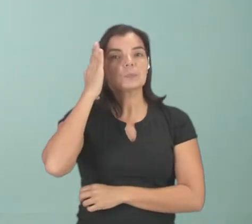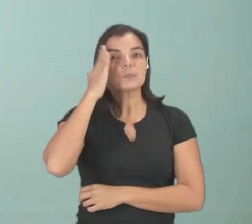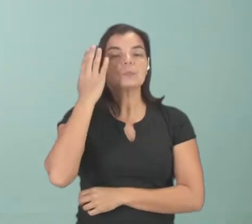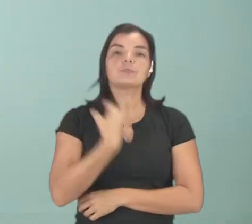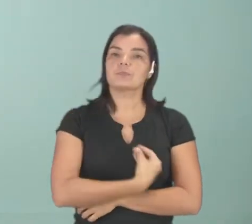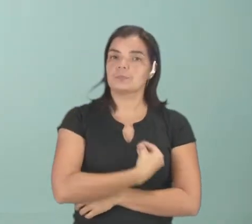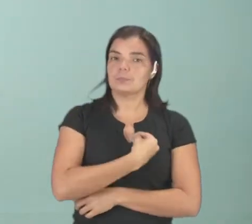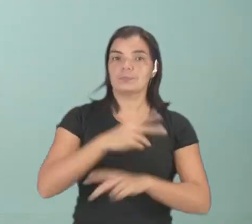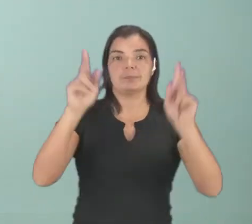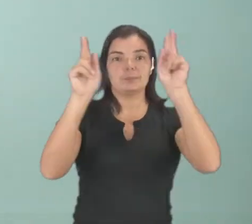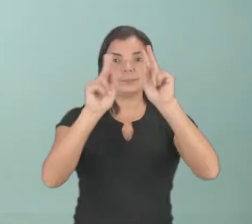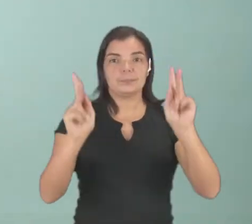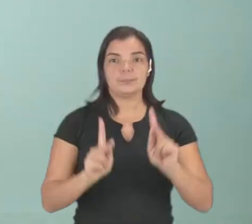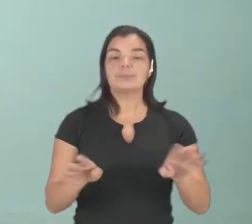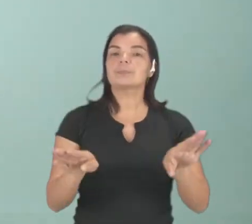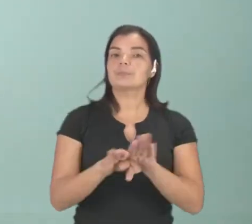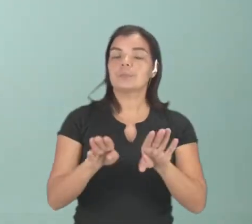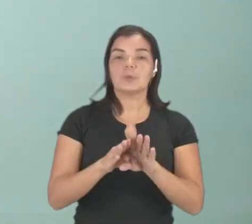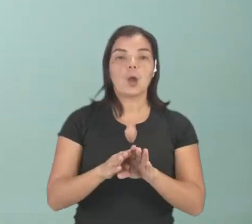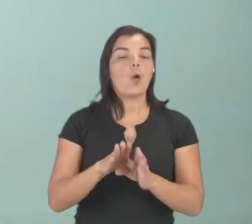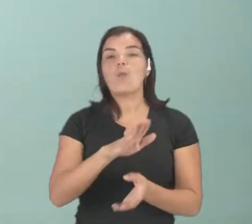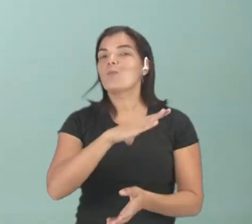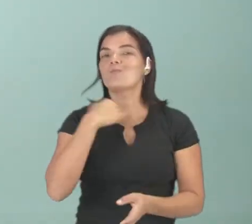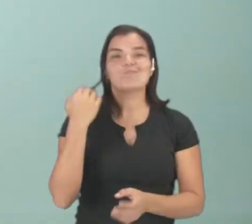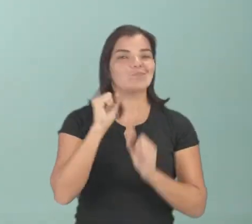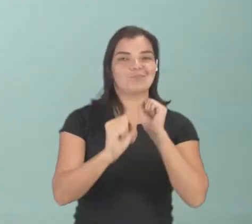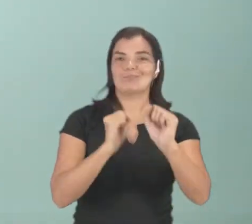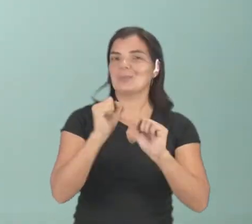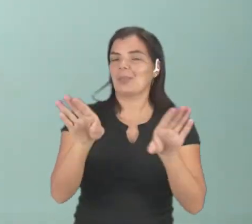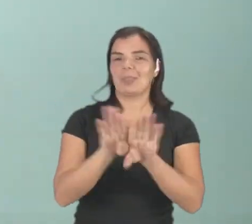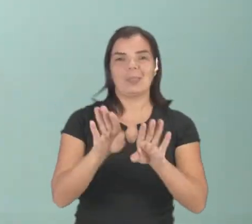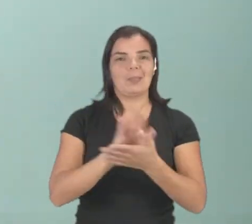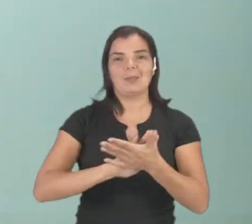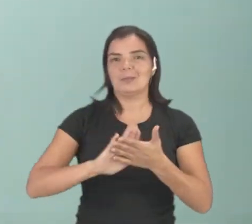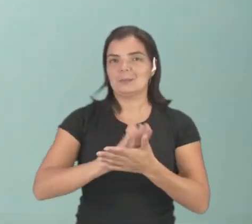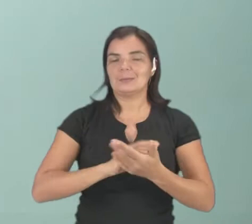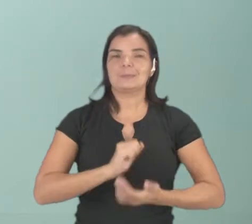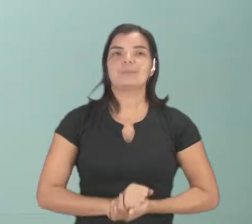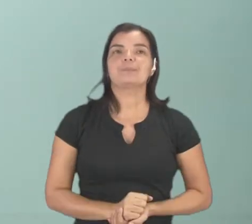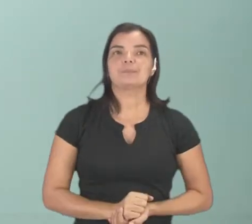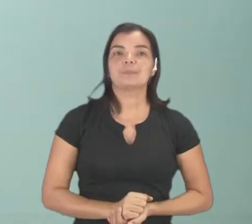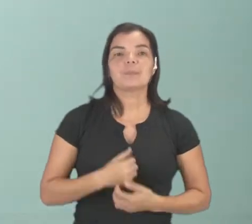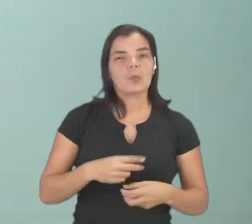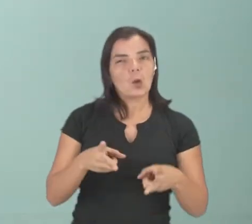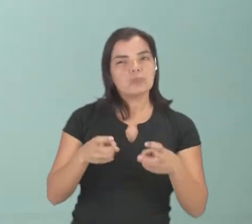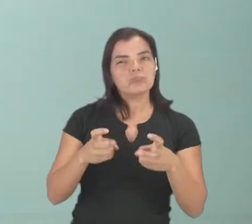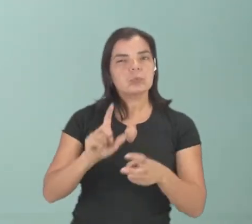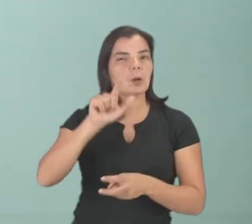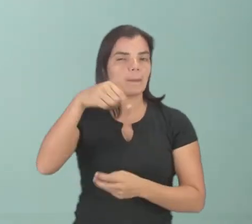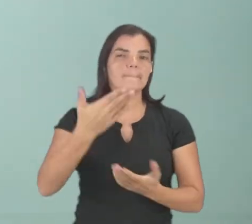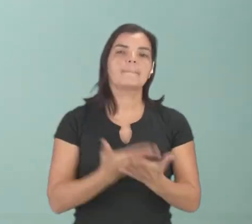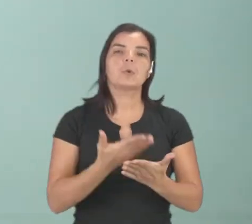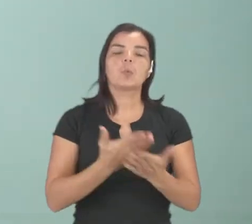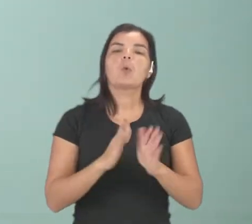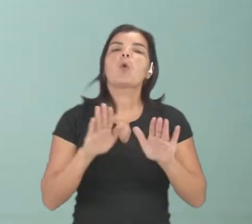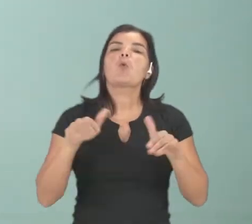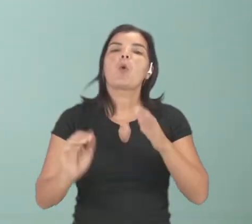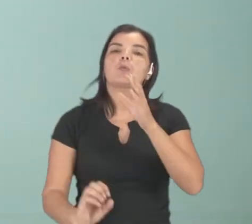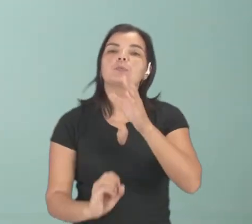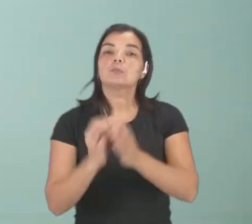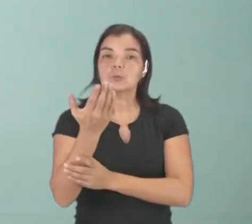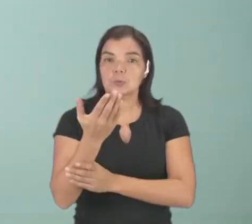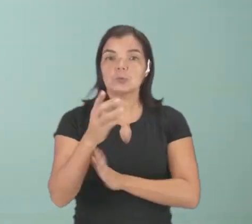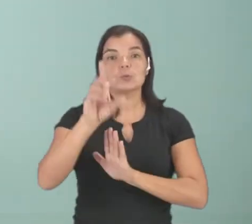para vivermos em paz, não ficarmos matando uns aos outros. A gente vai explorar melhor na próxima aula qual que é a origem